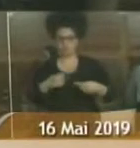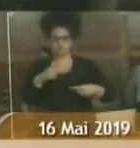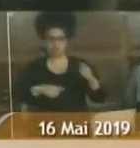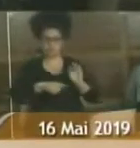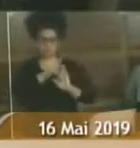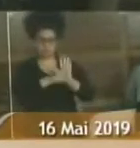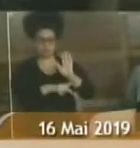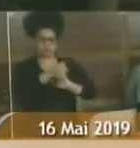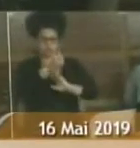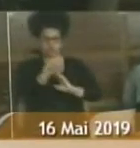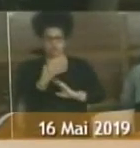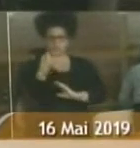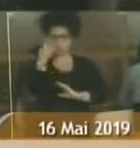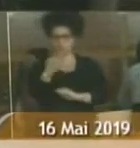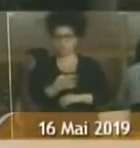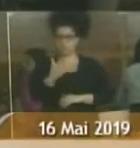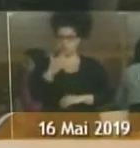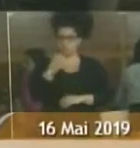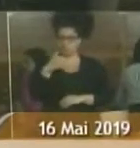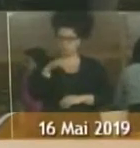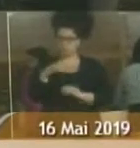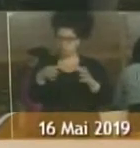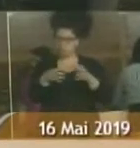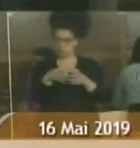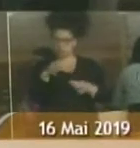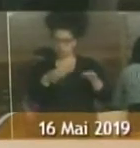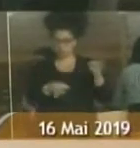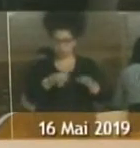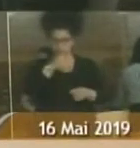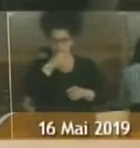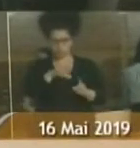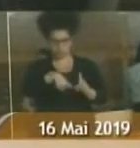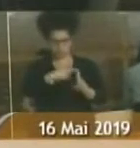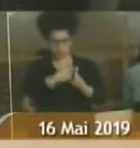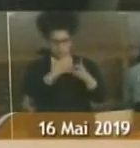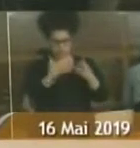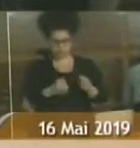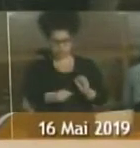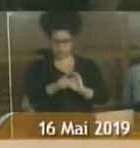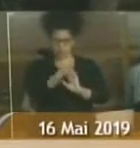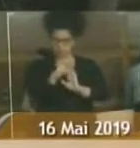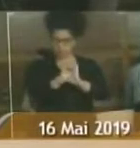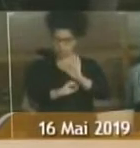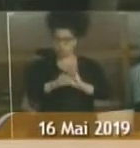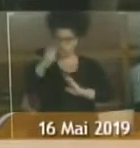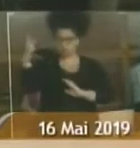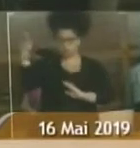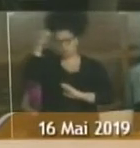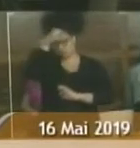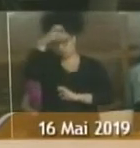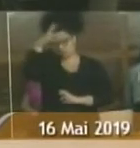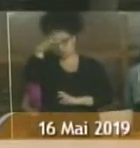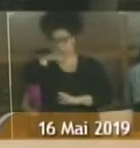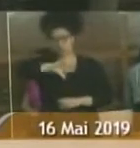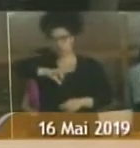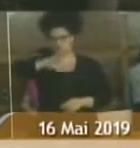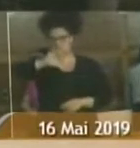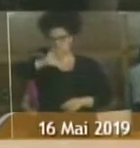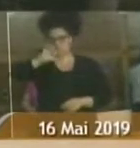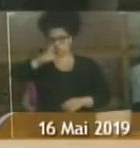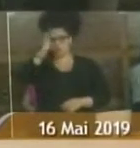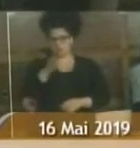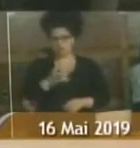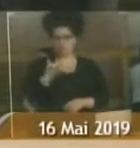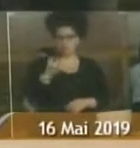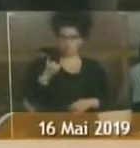número 63/2019 da Comissão de Justiça, opinando favoravelmente a aprovação do ofício executivo número